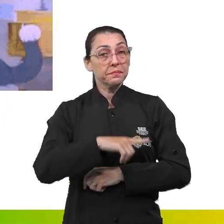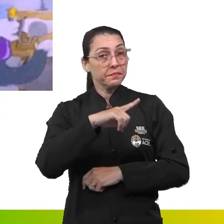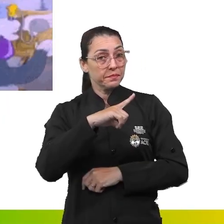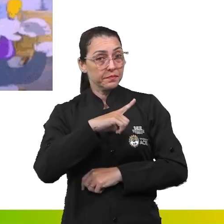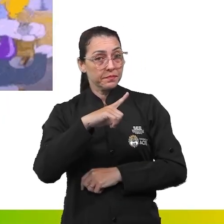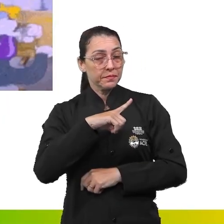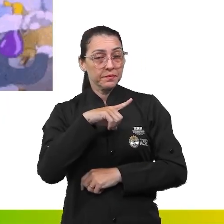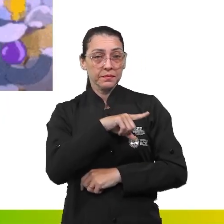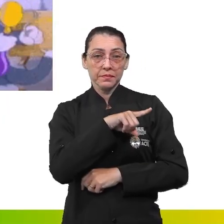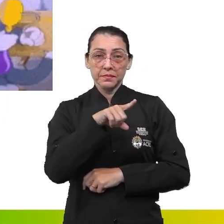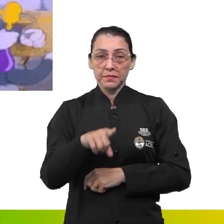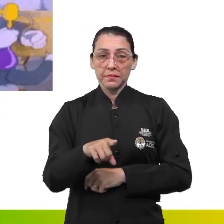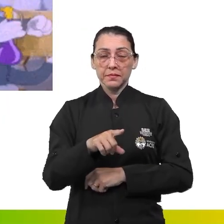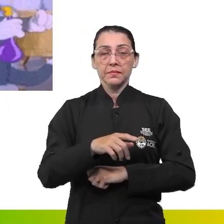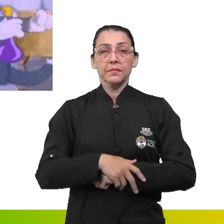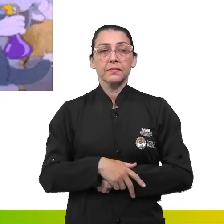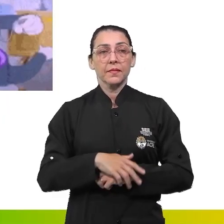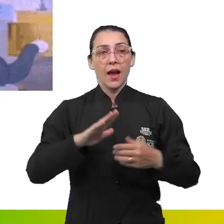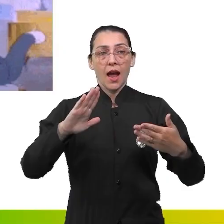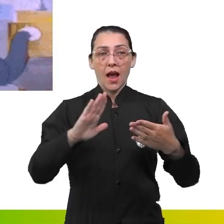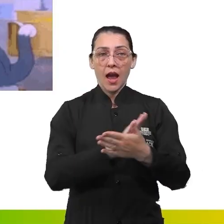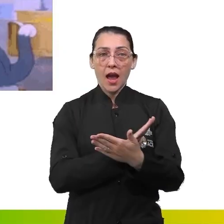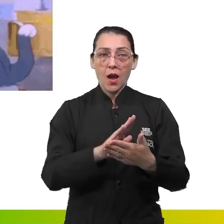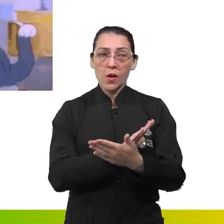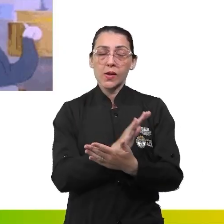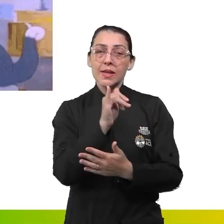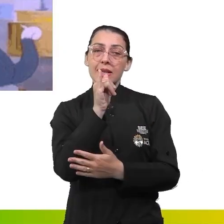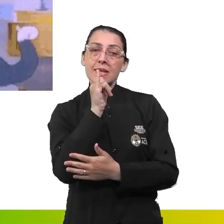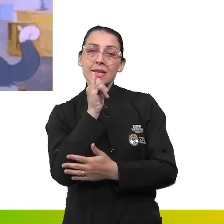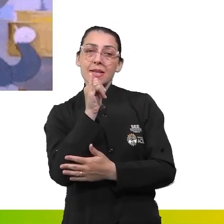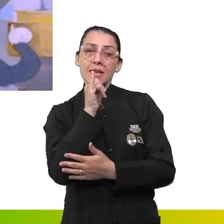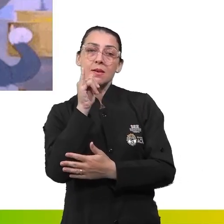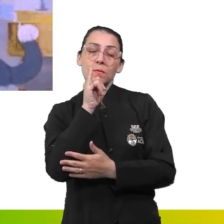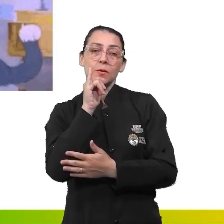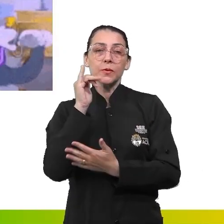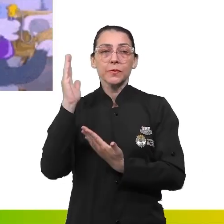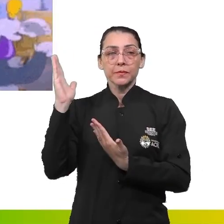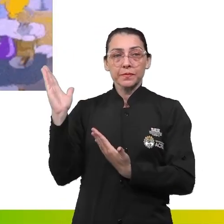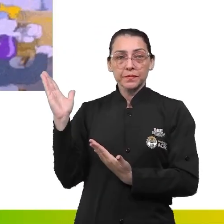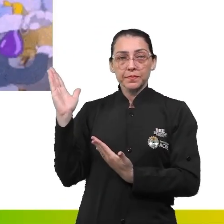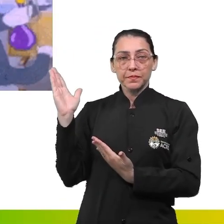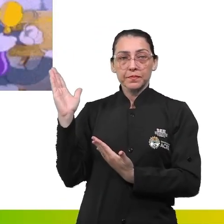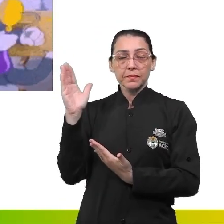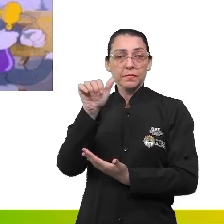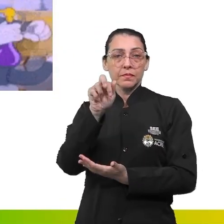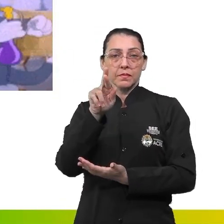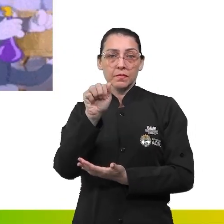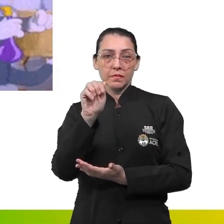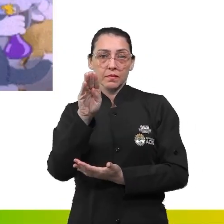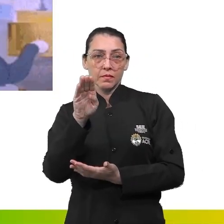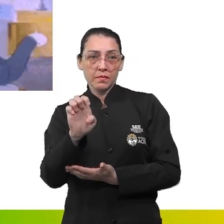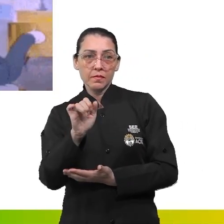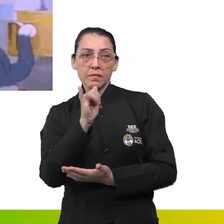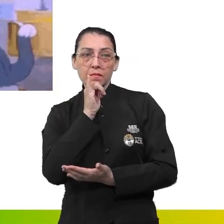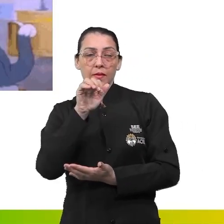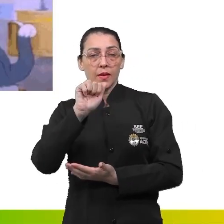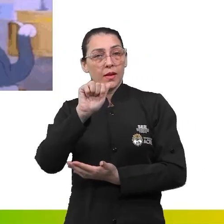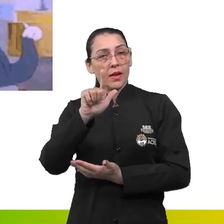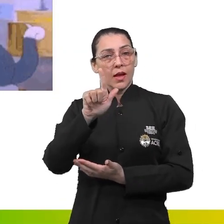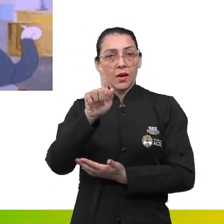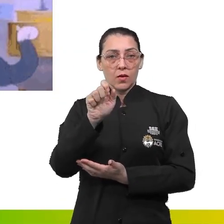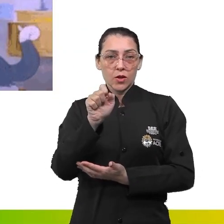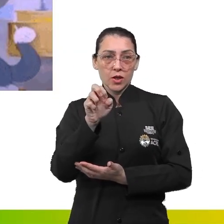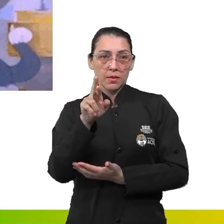temos aqui para vocês na tela alguns exemplos de estrangeirismos. No árabe, por exemplo, nós